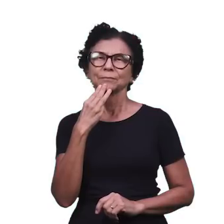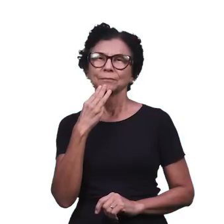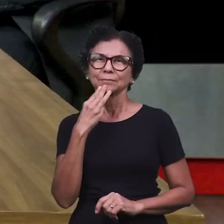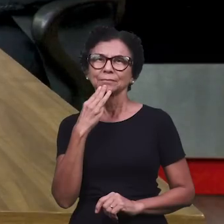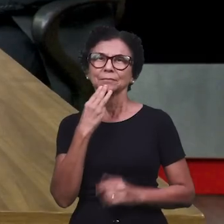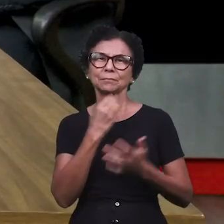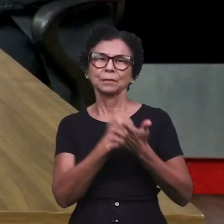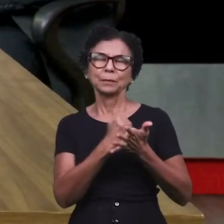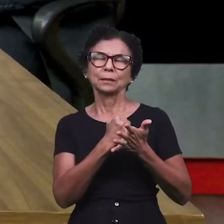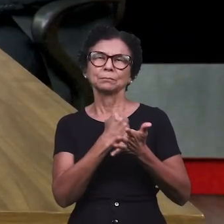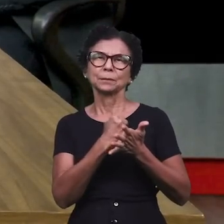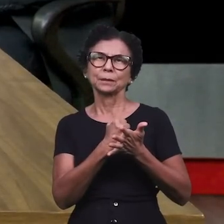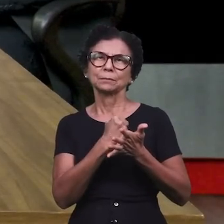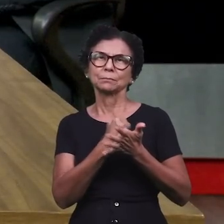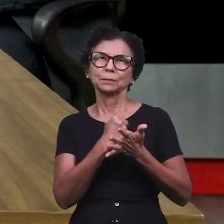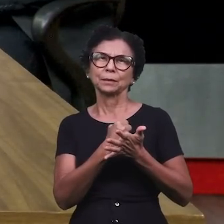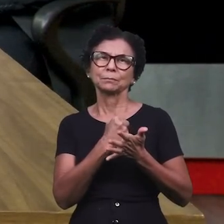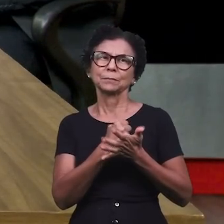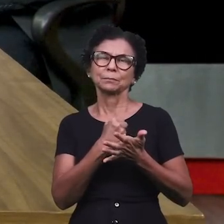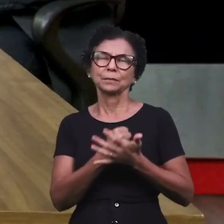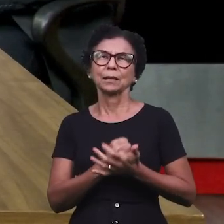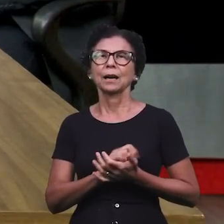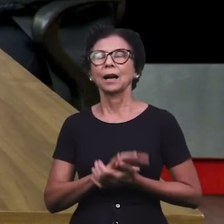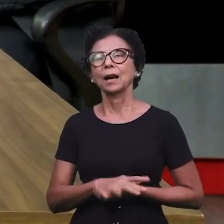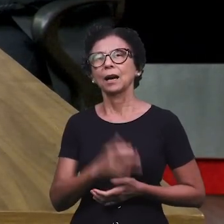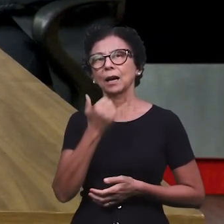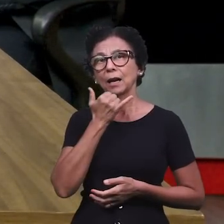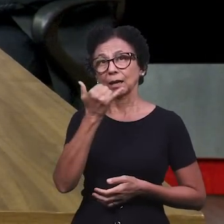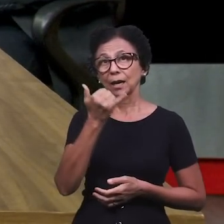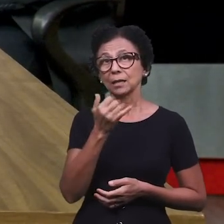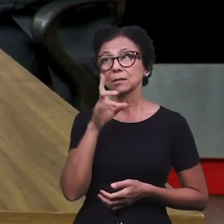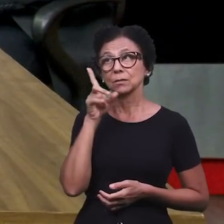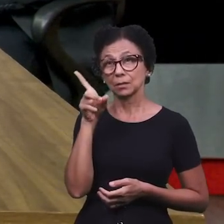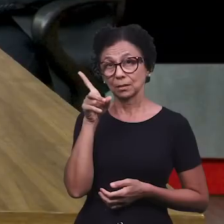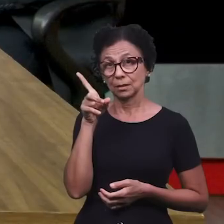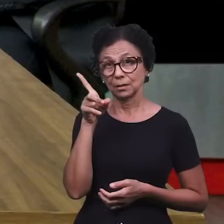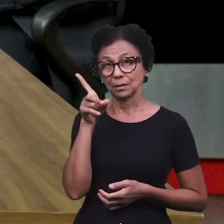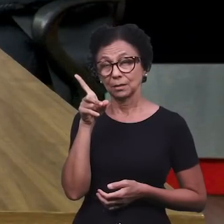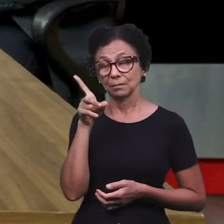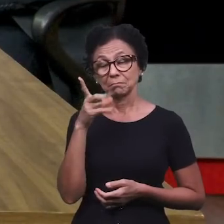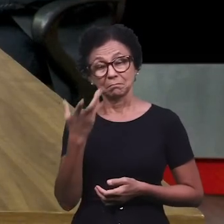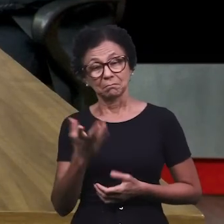cardíaco. Isso não, a gente não pode olhar para isso e ver como obra do acaso.